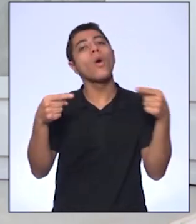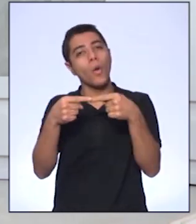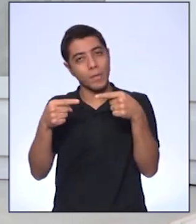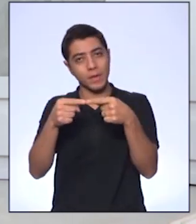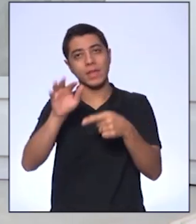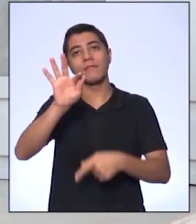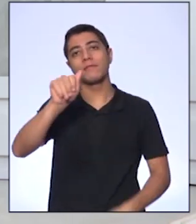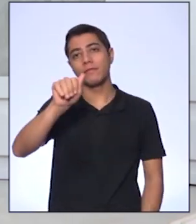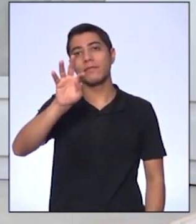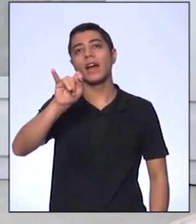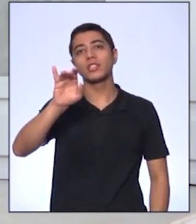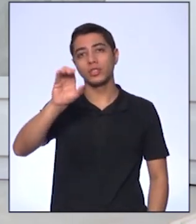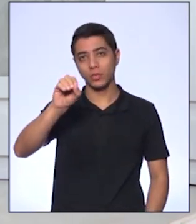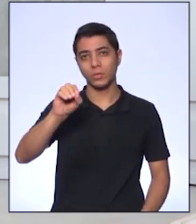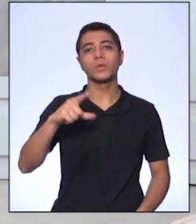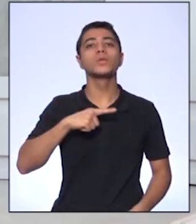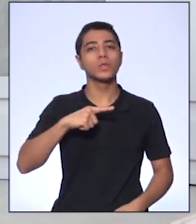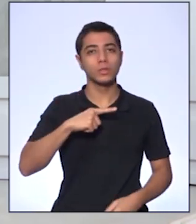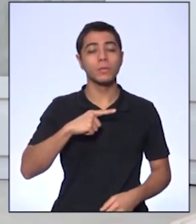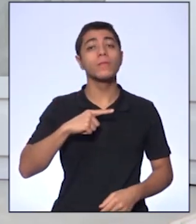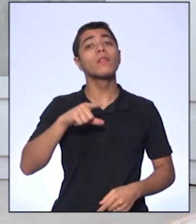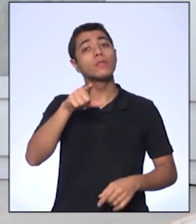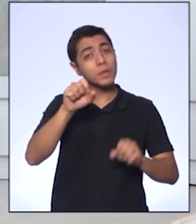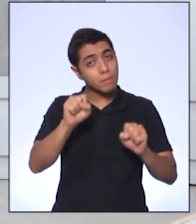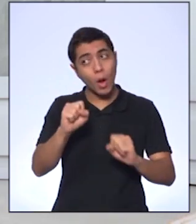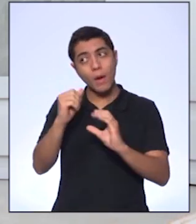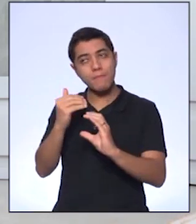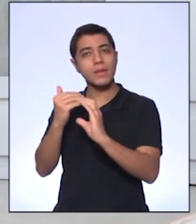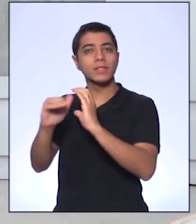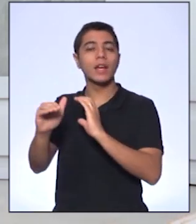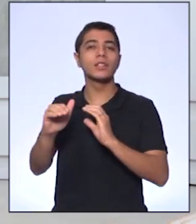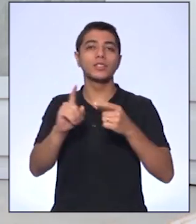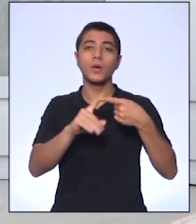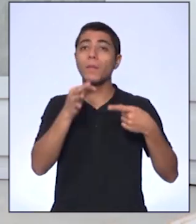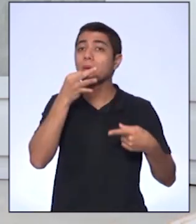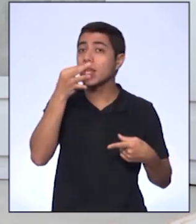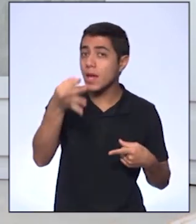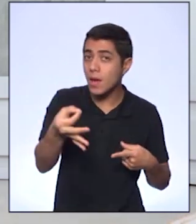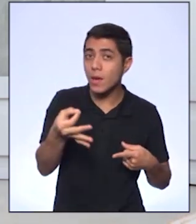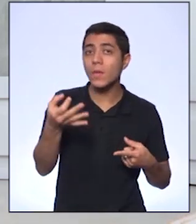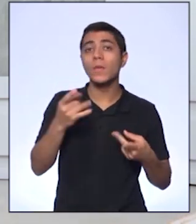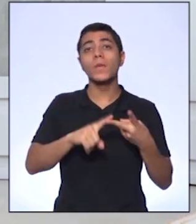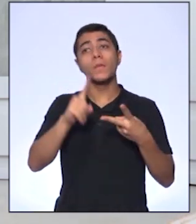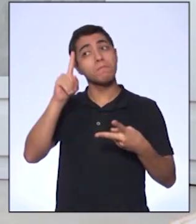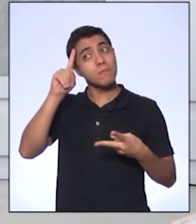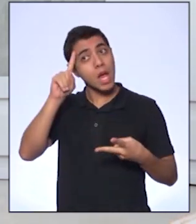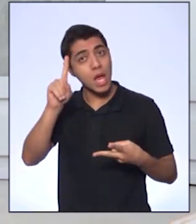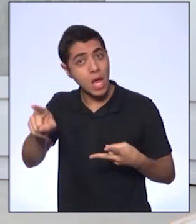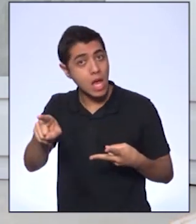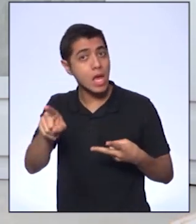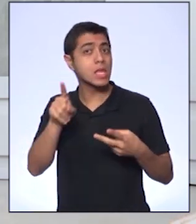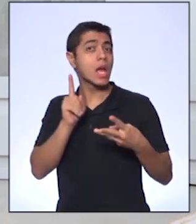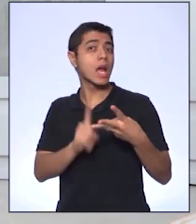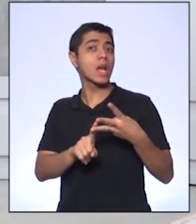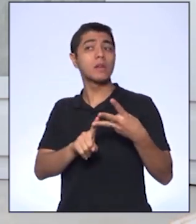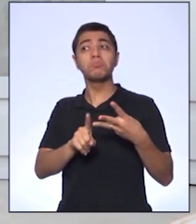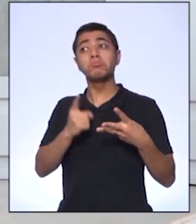posso mandar mensagem para mandar o outro fazer ou não fazer, posso, inclusive, mandar uma mensagem para saber se o outro está ali,